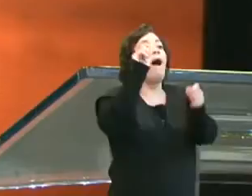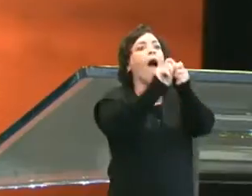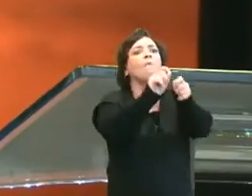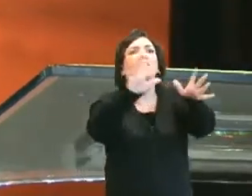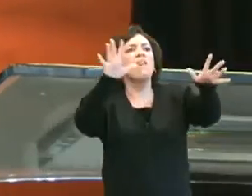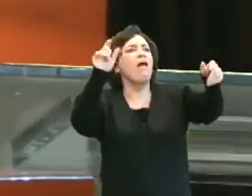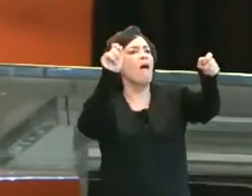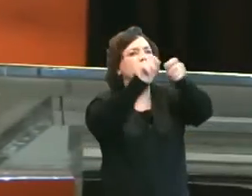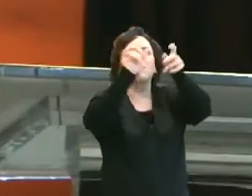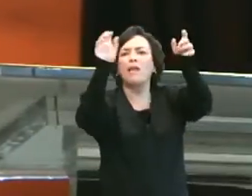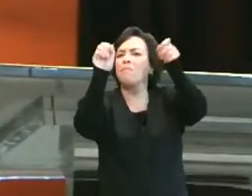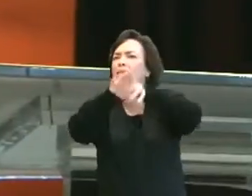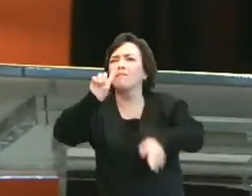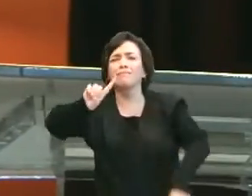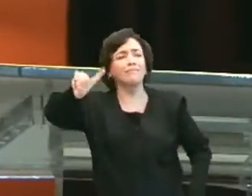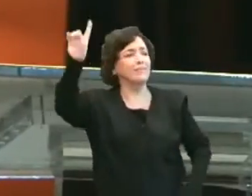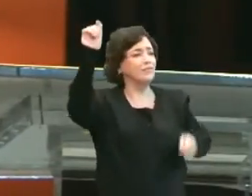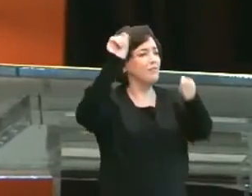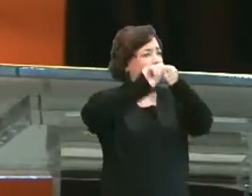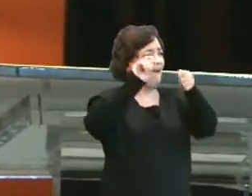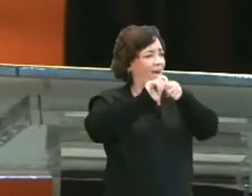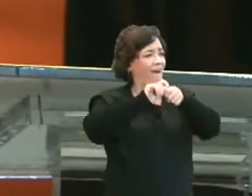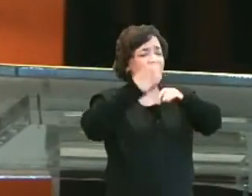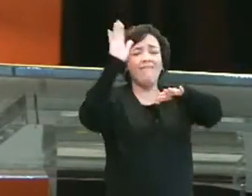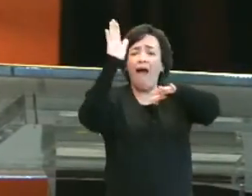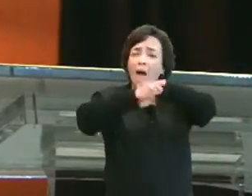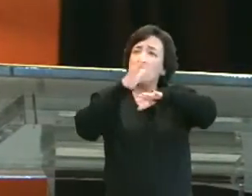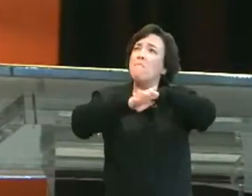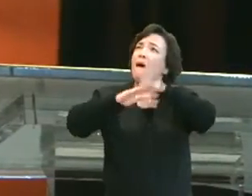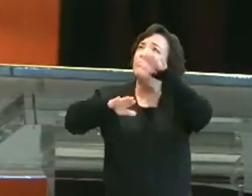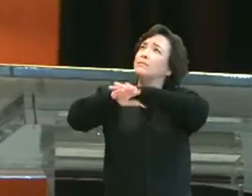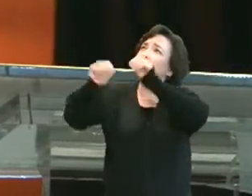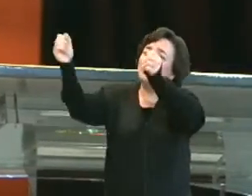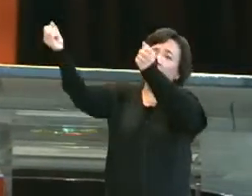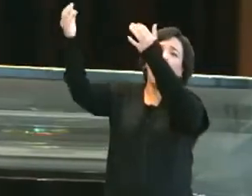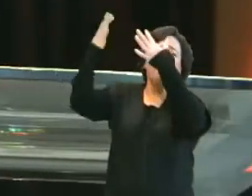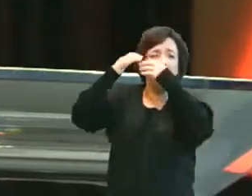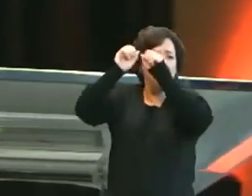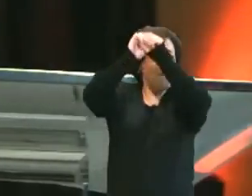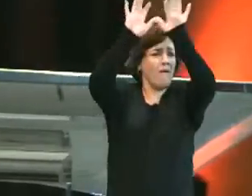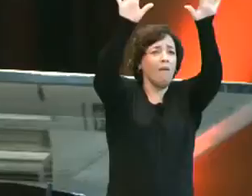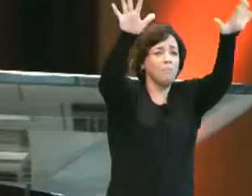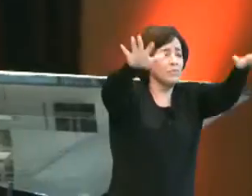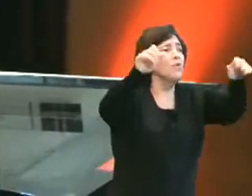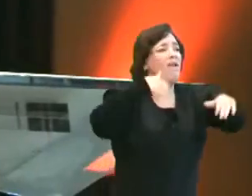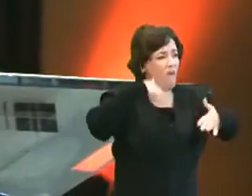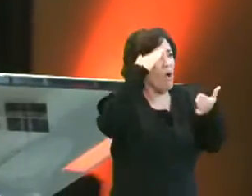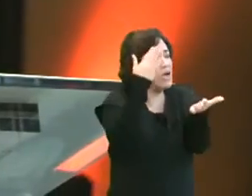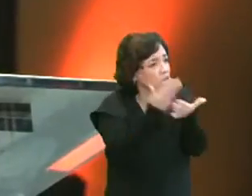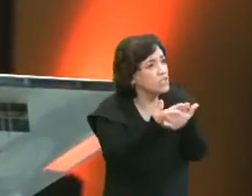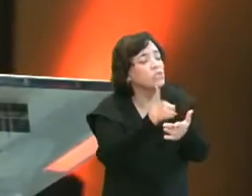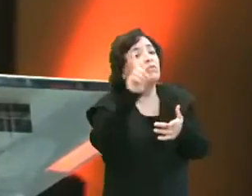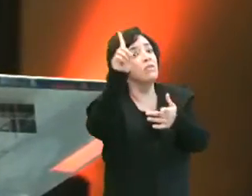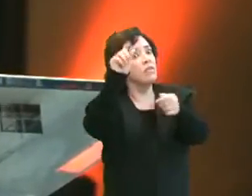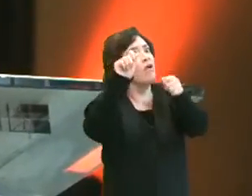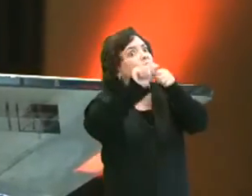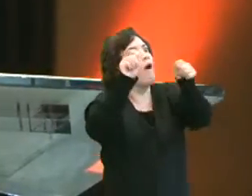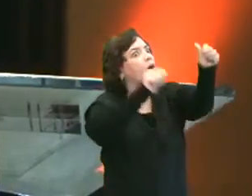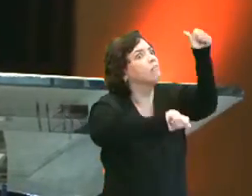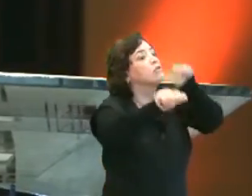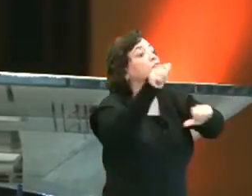unção de criatividade, a mão do Senhor virá sobre nós. Eu creio, a mão do Senhor estará sobre a vida